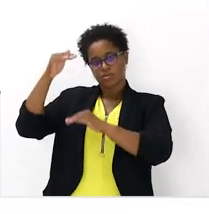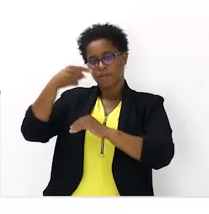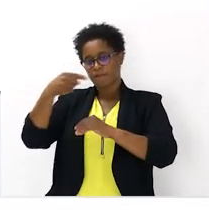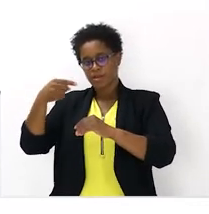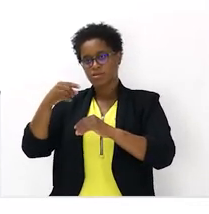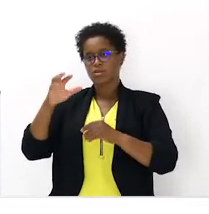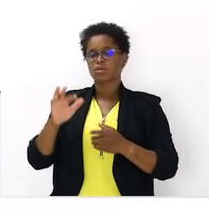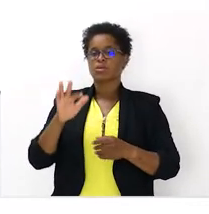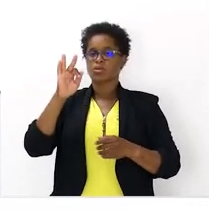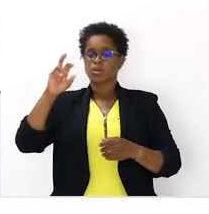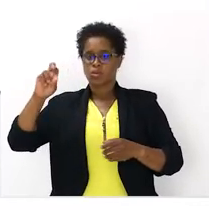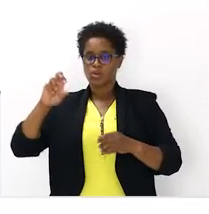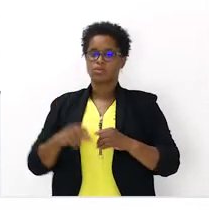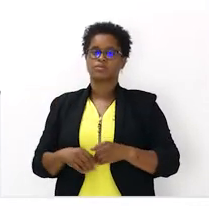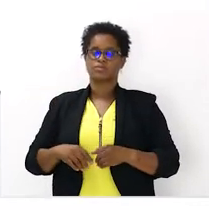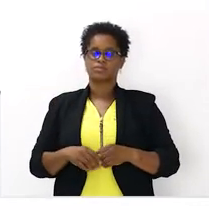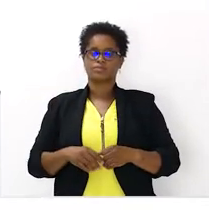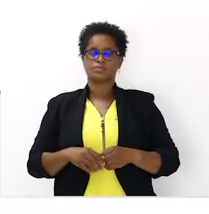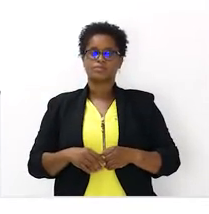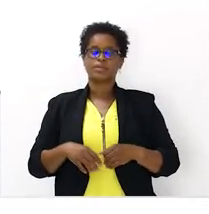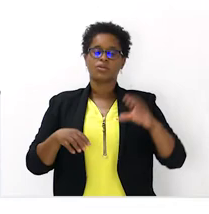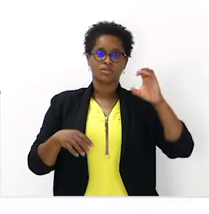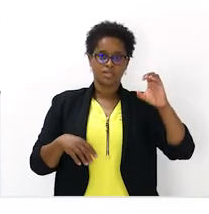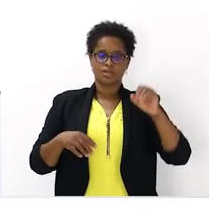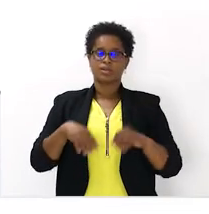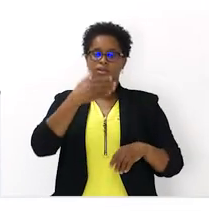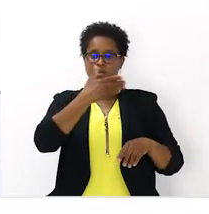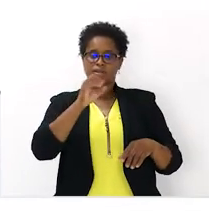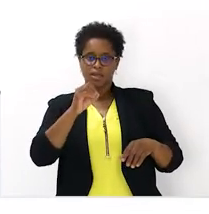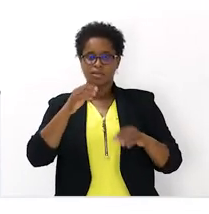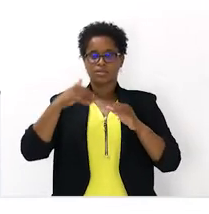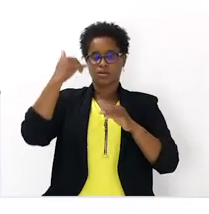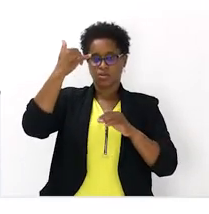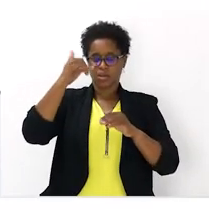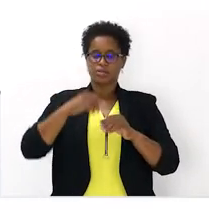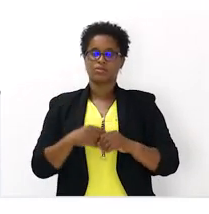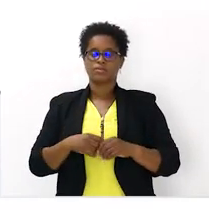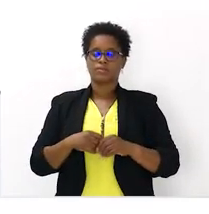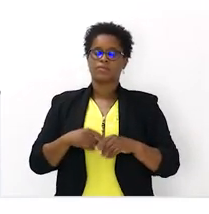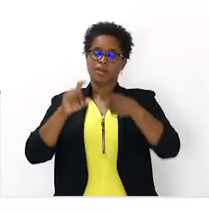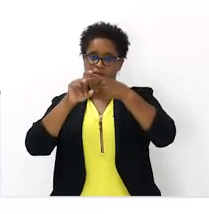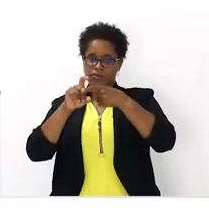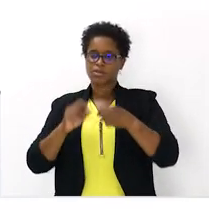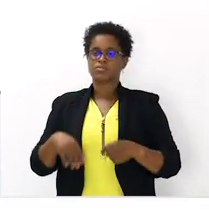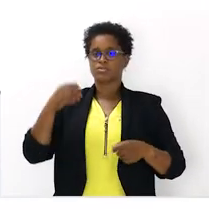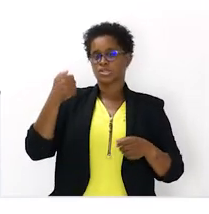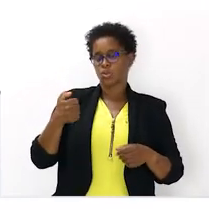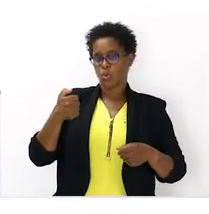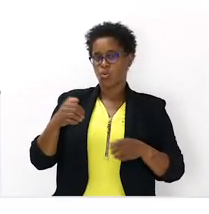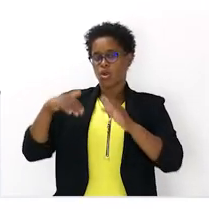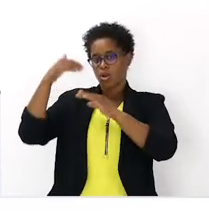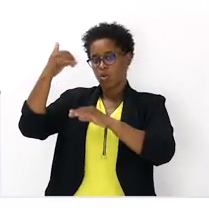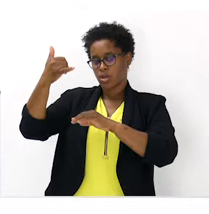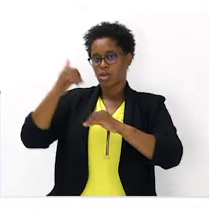menos 48. C, 10 ao quadrado a dividir por 5